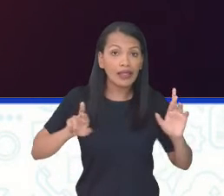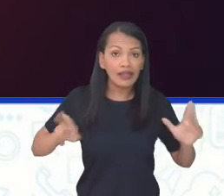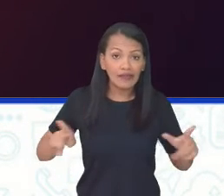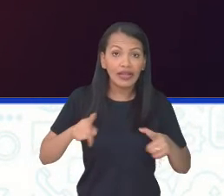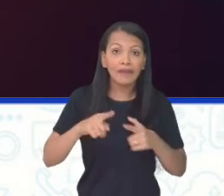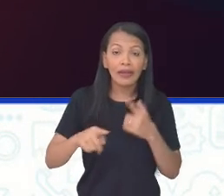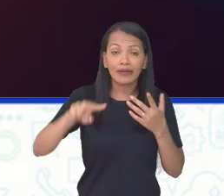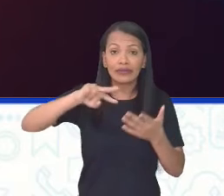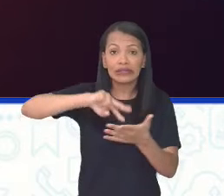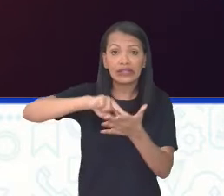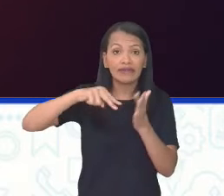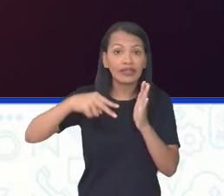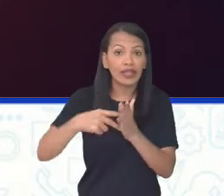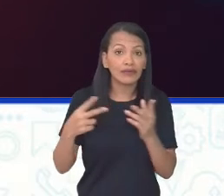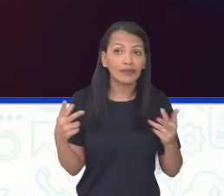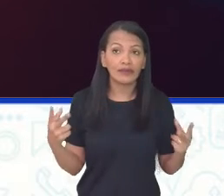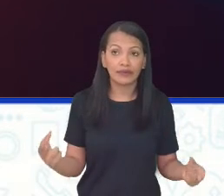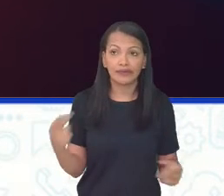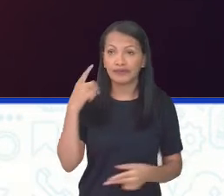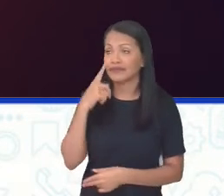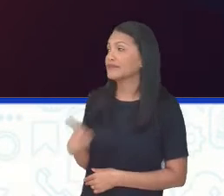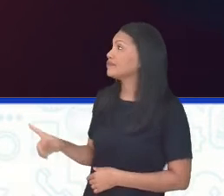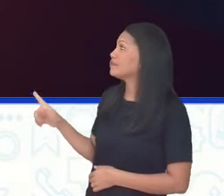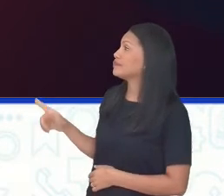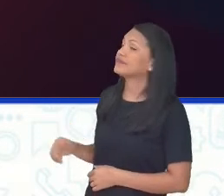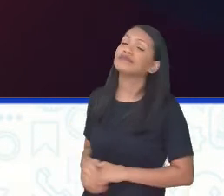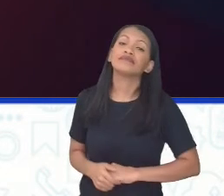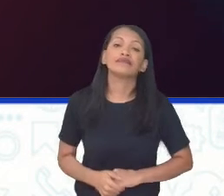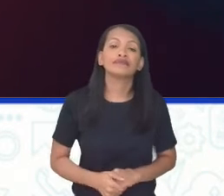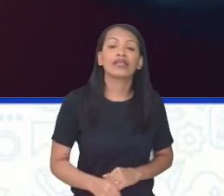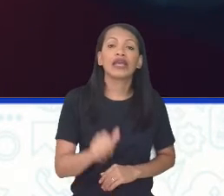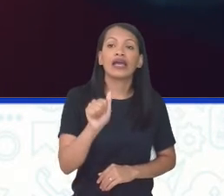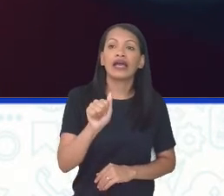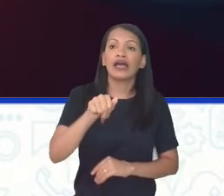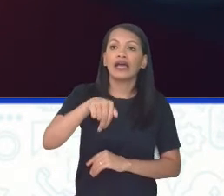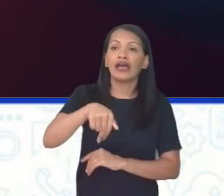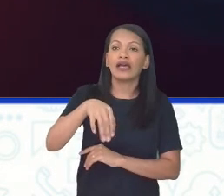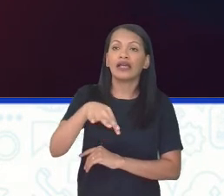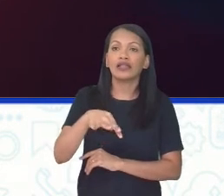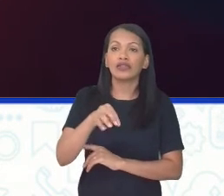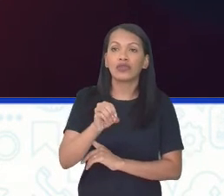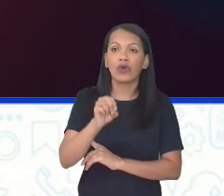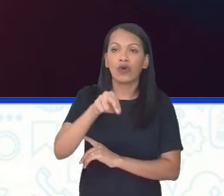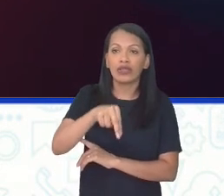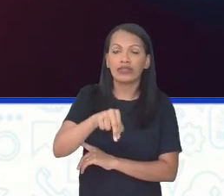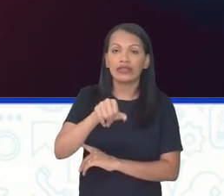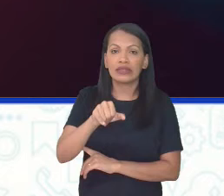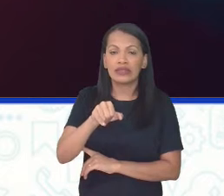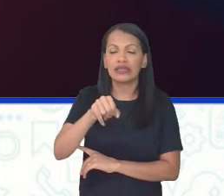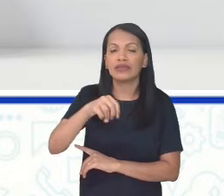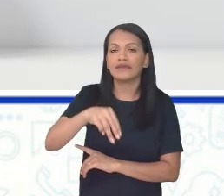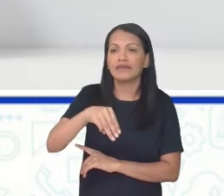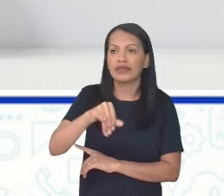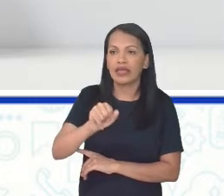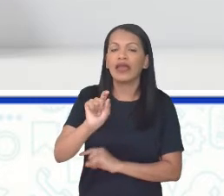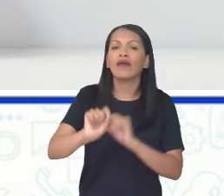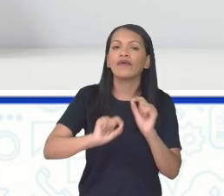Já a antonímia, não é? Trata de palavras com sentidos opostos, não é? Esses são os antônimos.